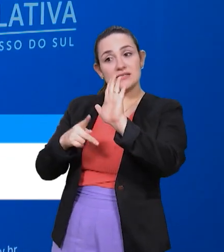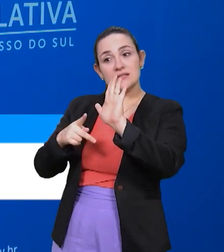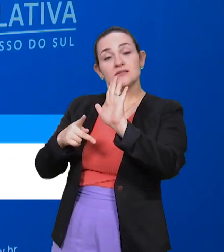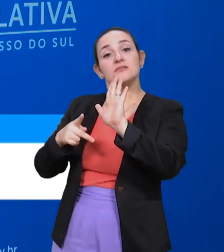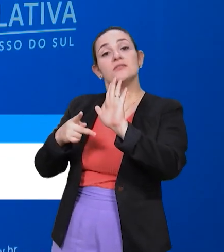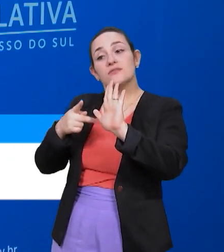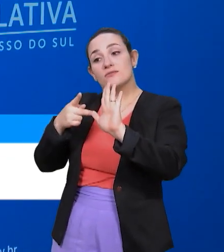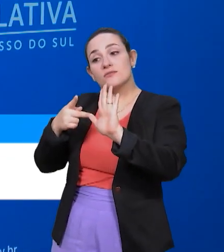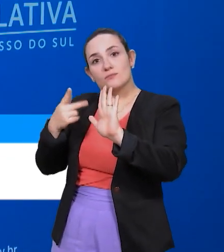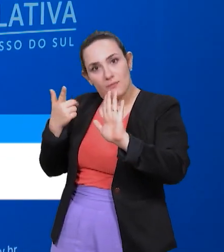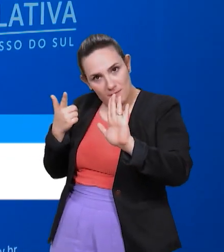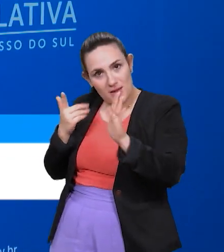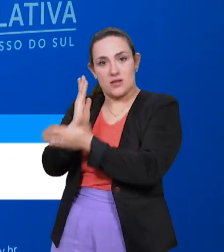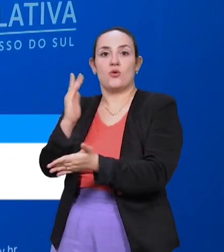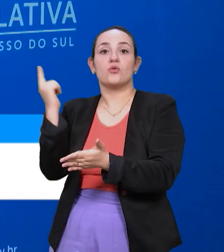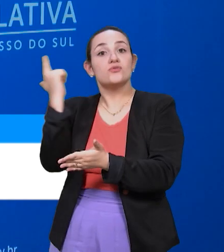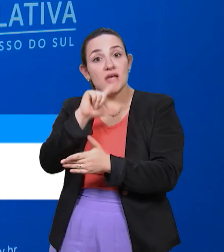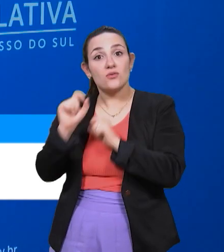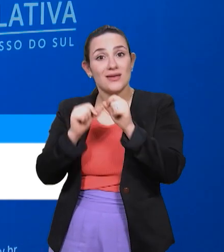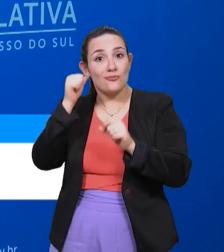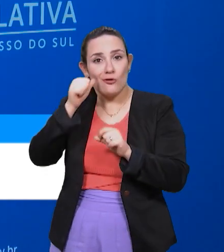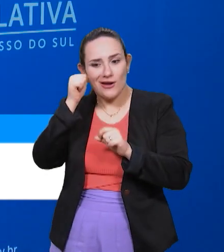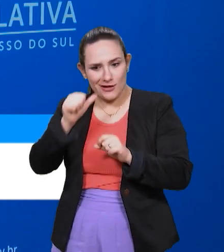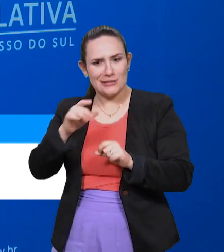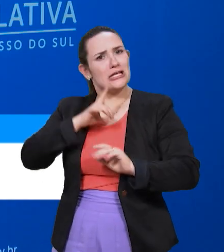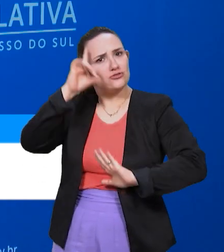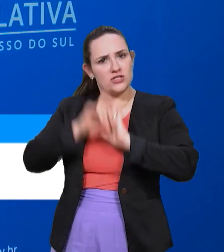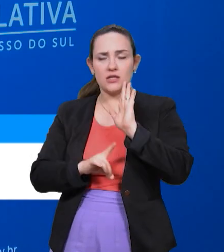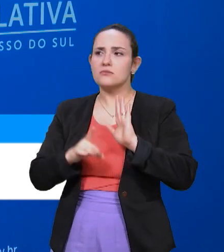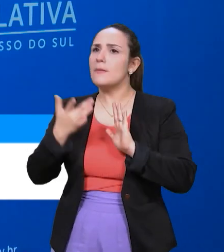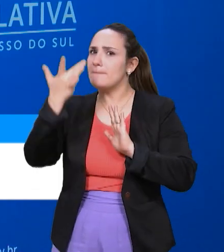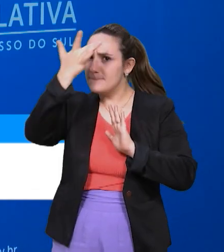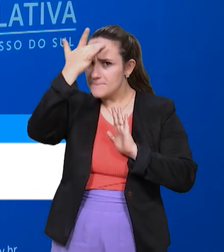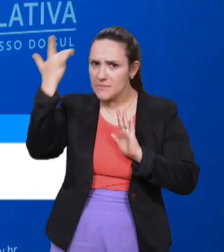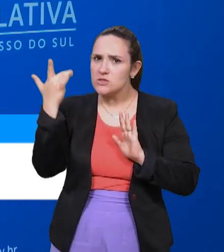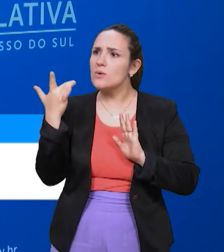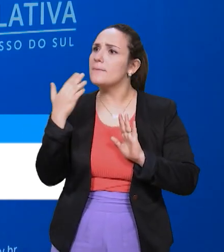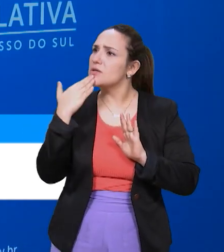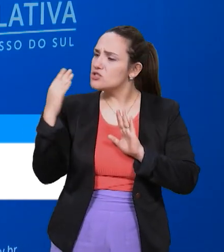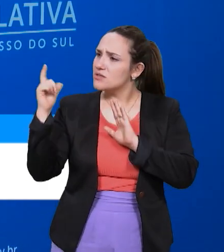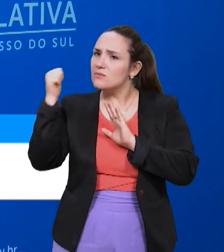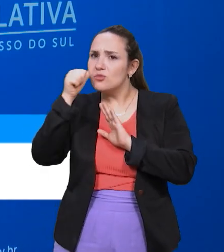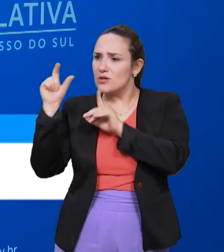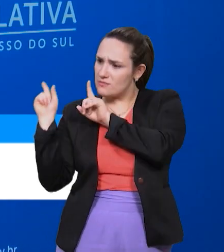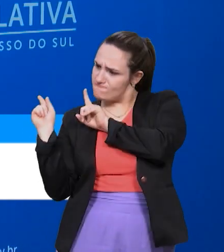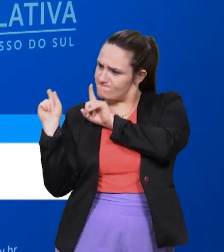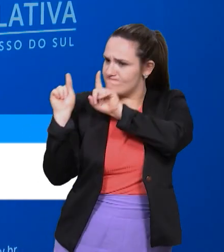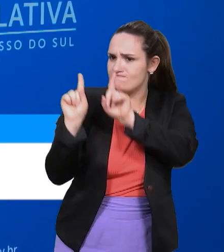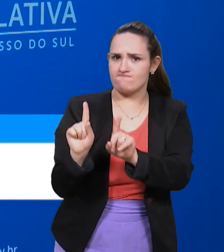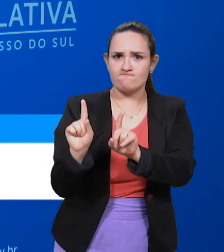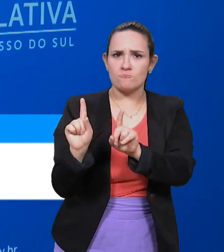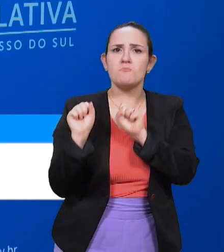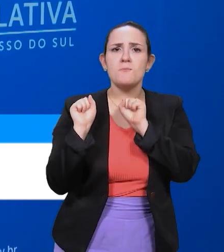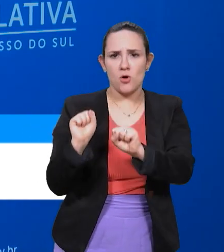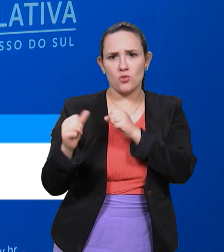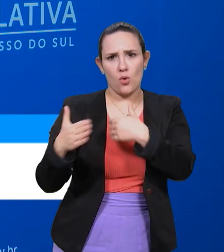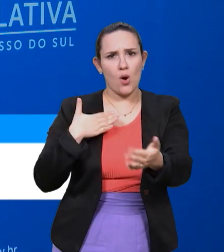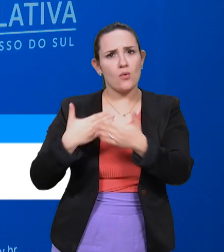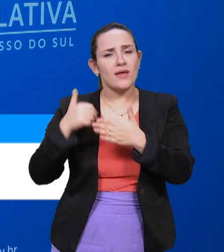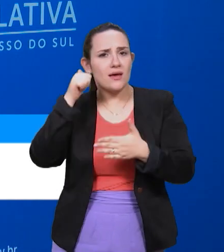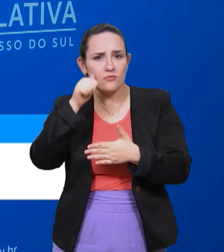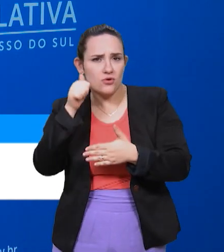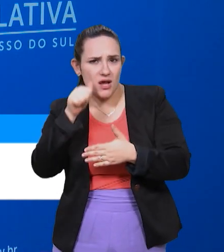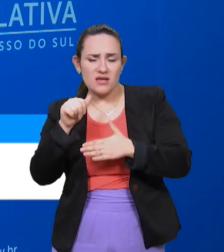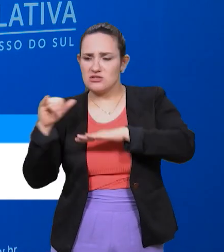de lei, a sul-mato-grossense passa a ter o direito a reivindicar uma acompanhante mulher, que pode ser da instituição